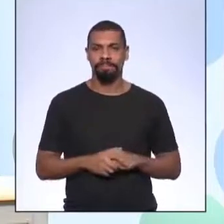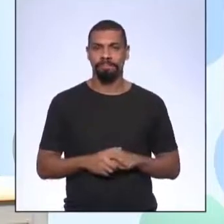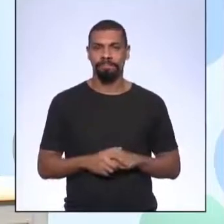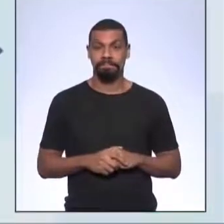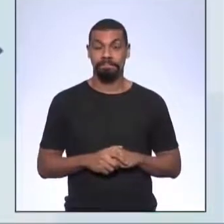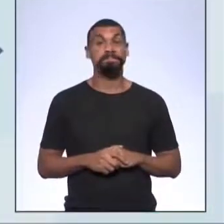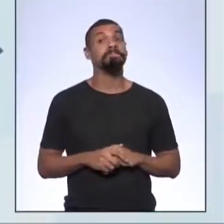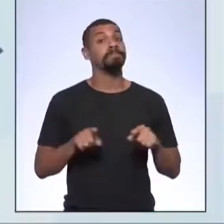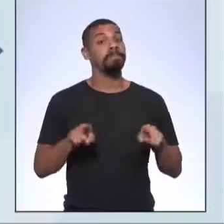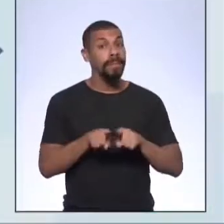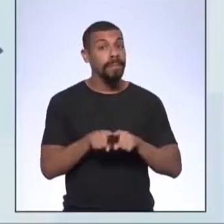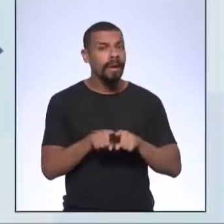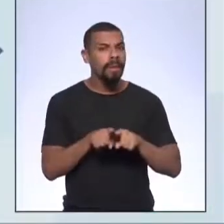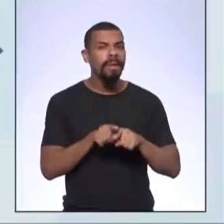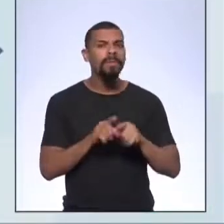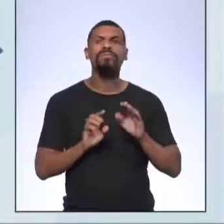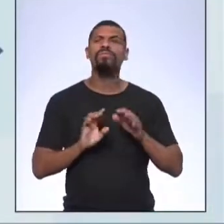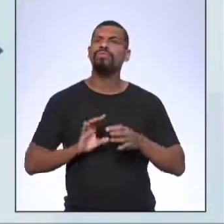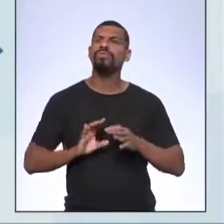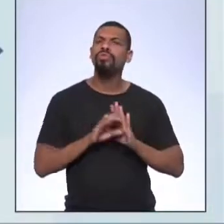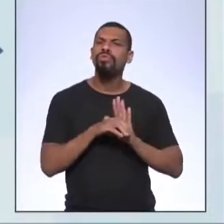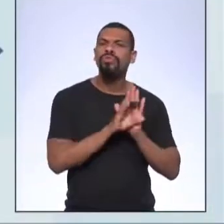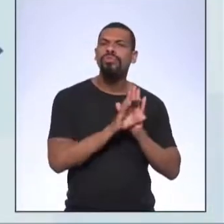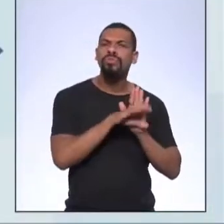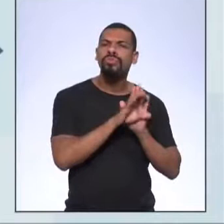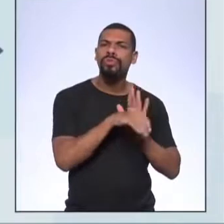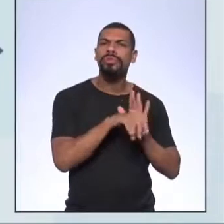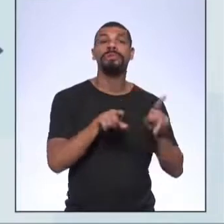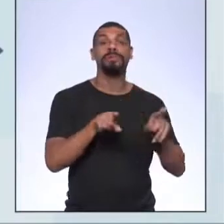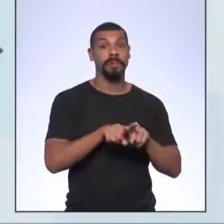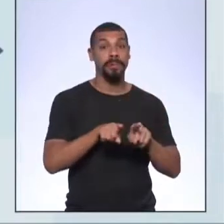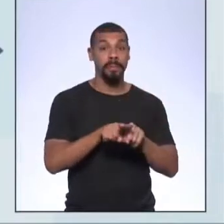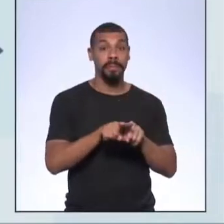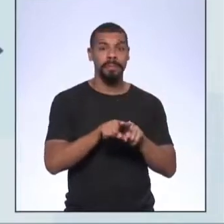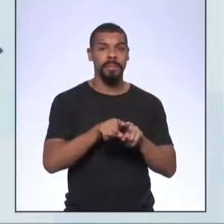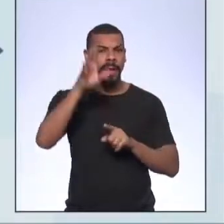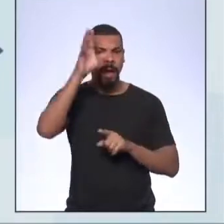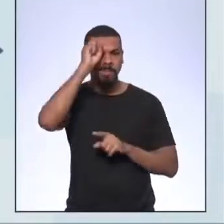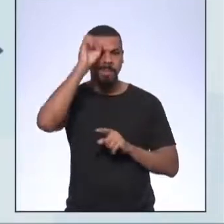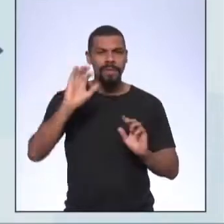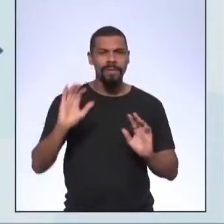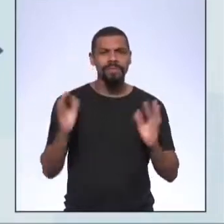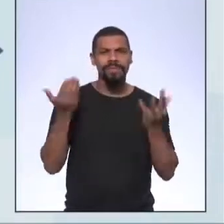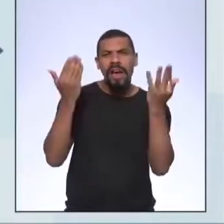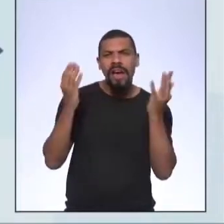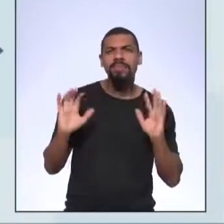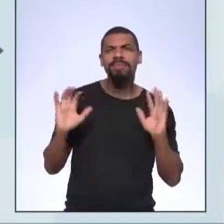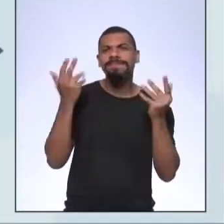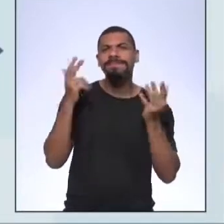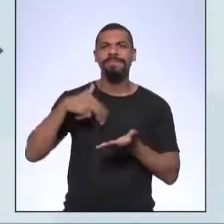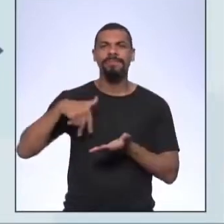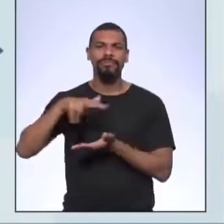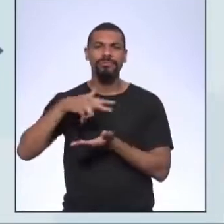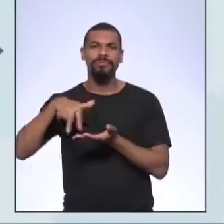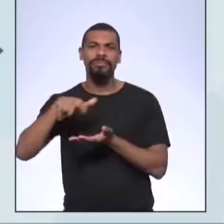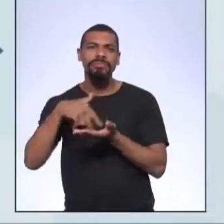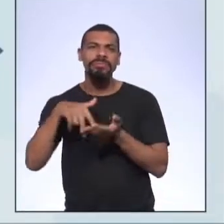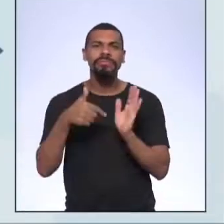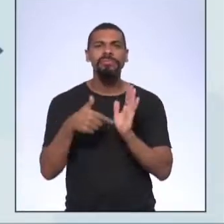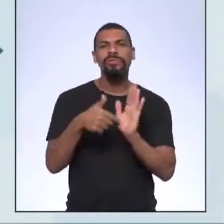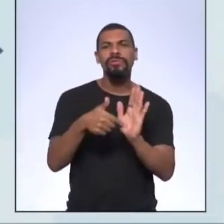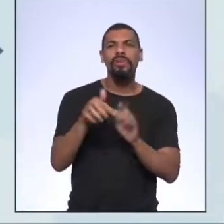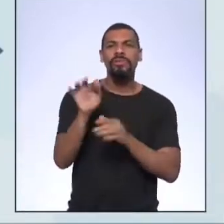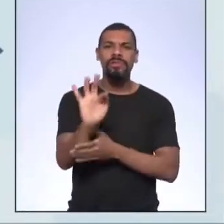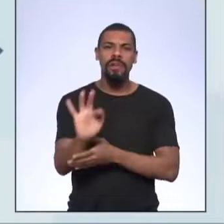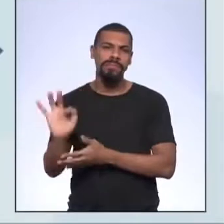E também né como conceito aí vamos aprender também um pouco sobre os festivais de dança as moças universitárias